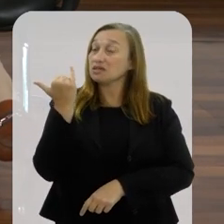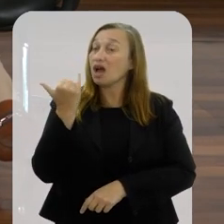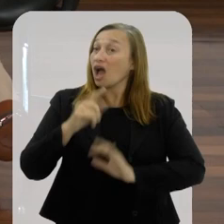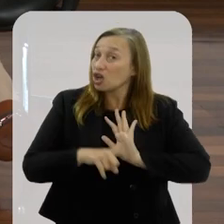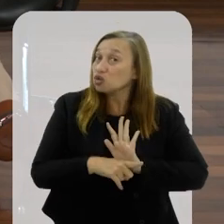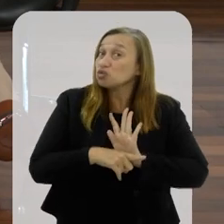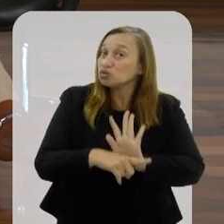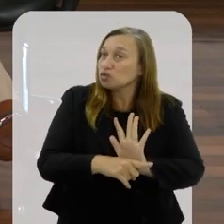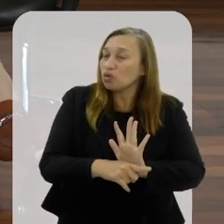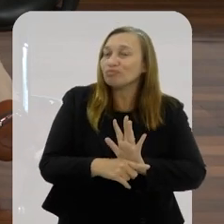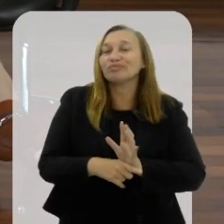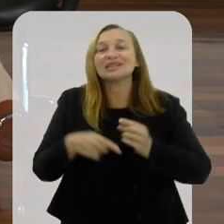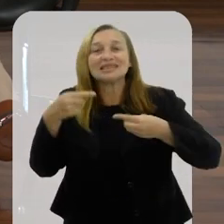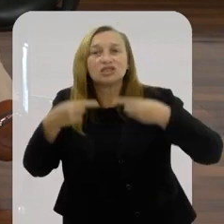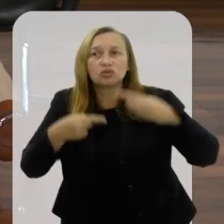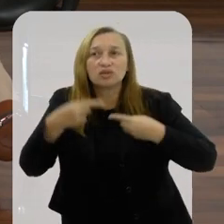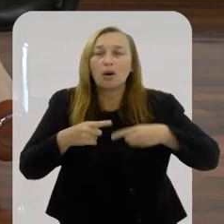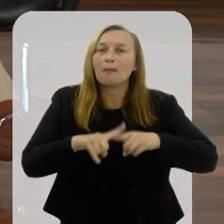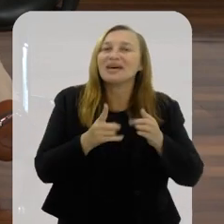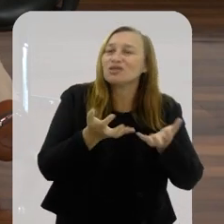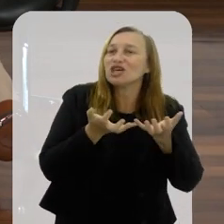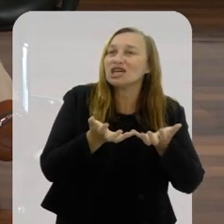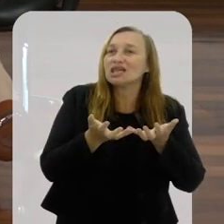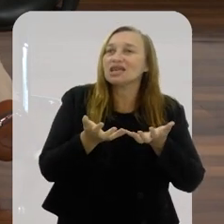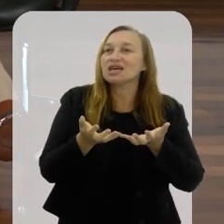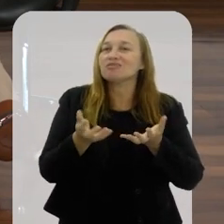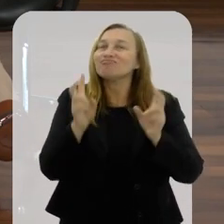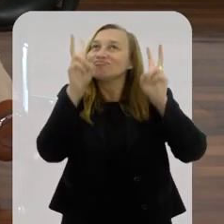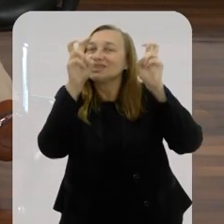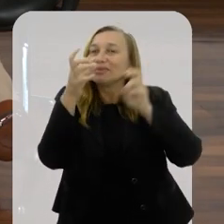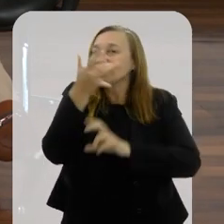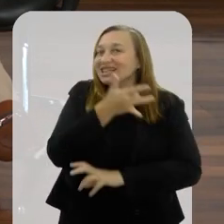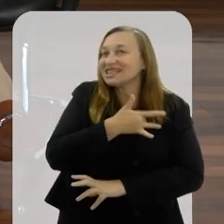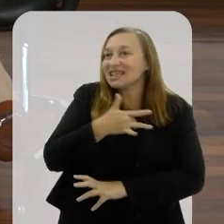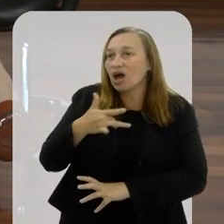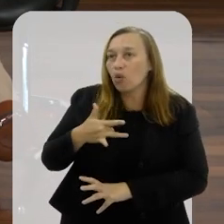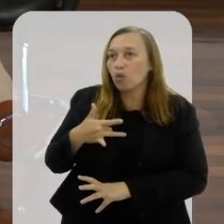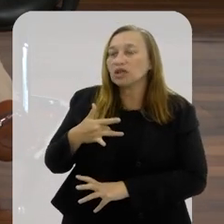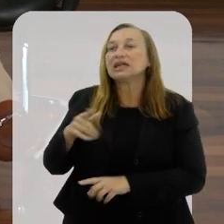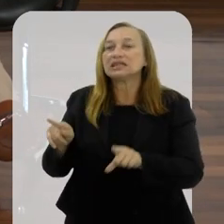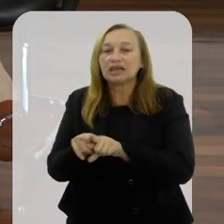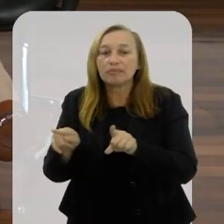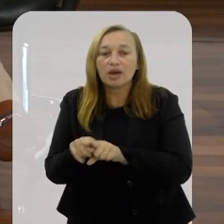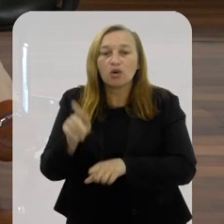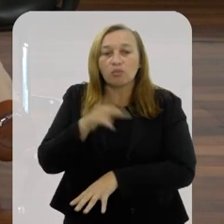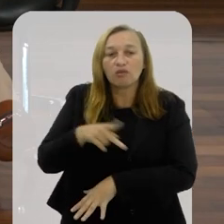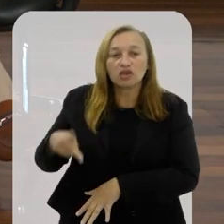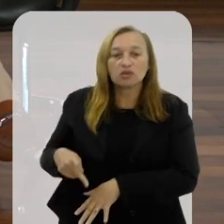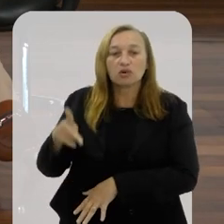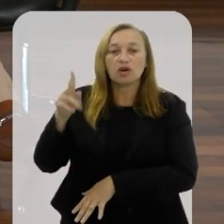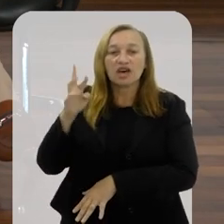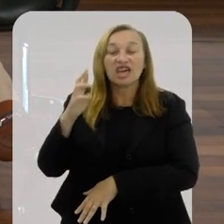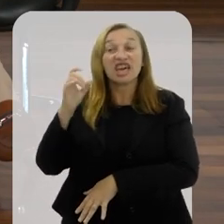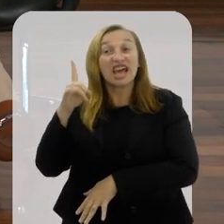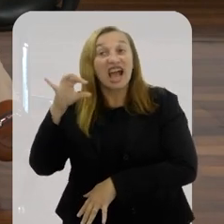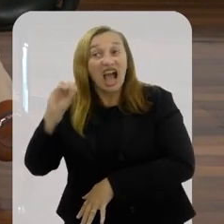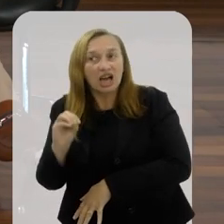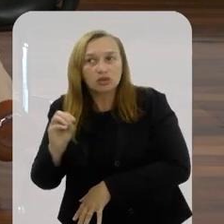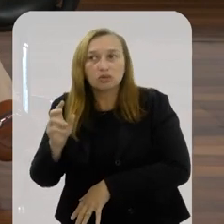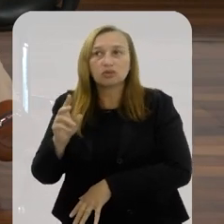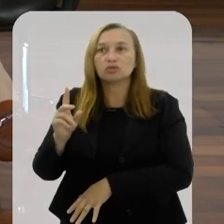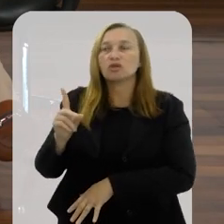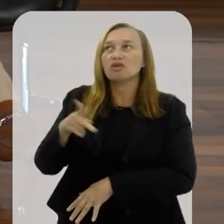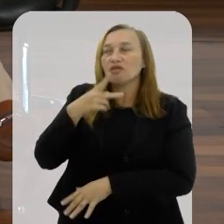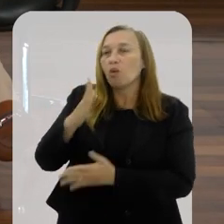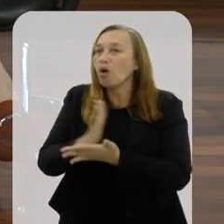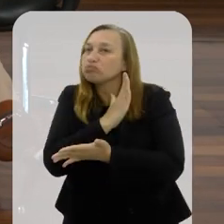contribuiu muitíssimo nesta discussão, mas queria trazer o tema da saúde. Até mesmo o professor Ricardo apontou ainda alguns